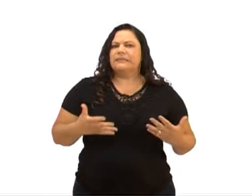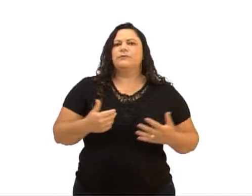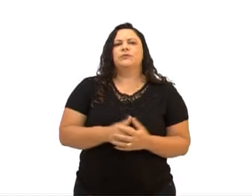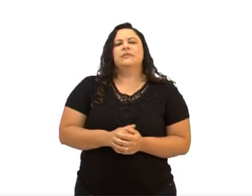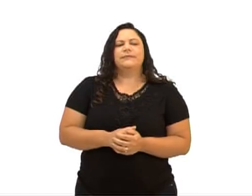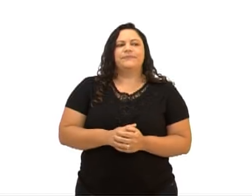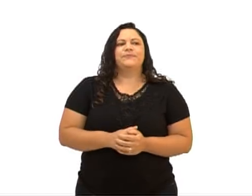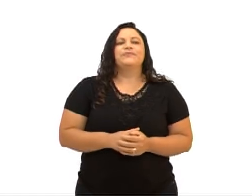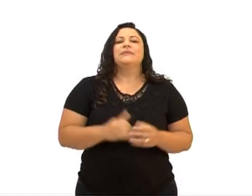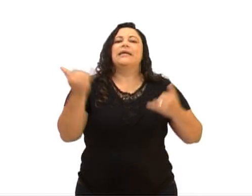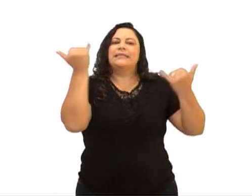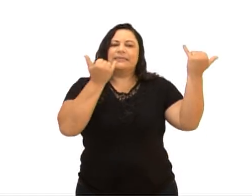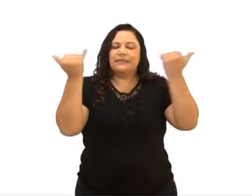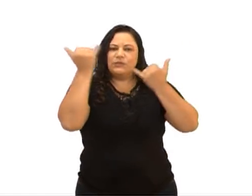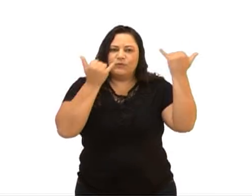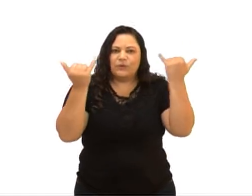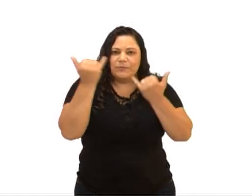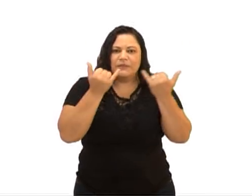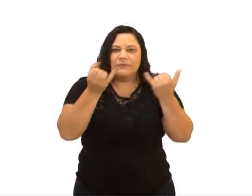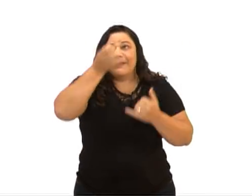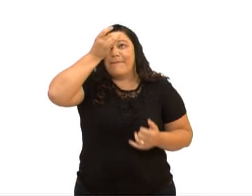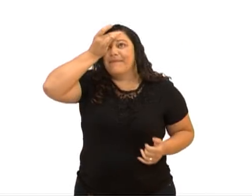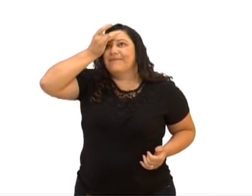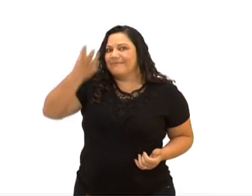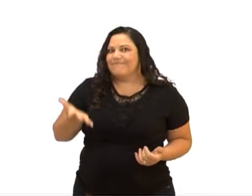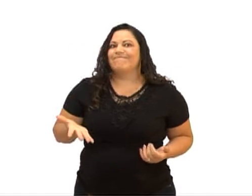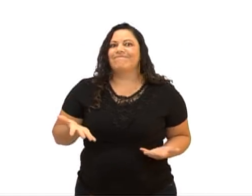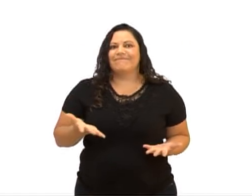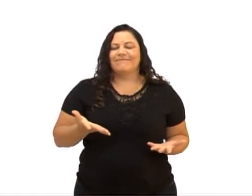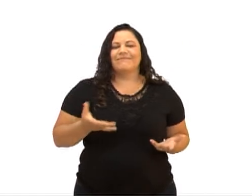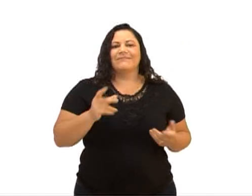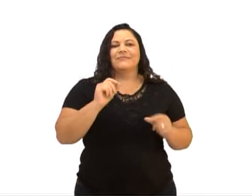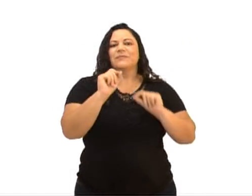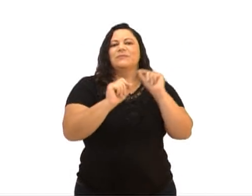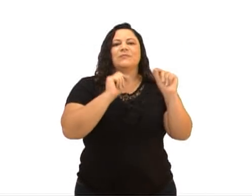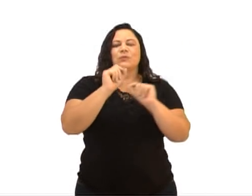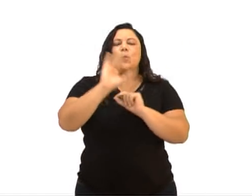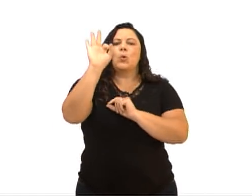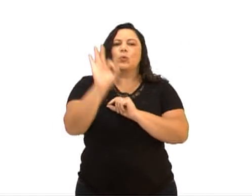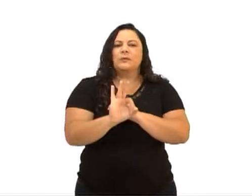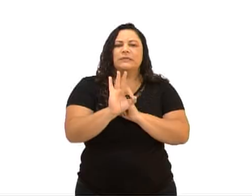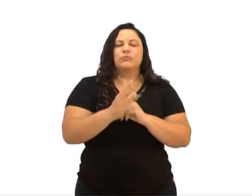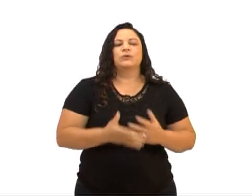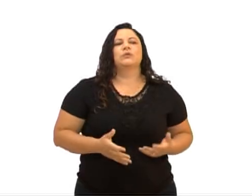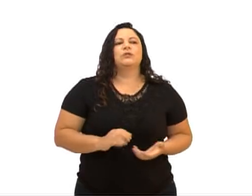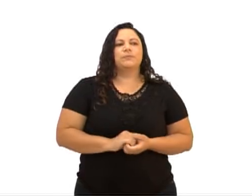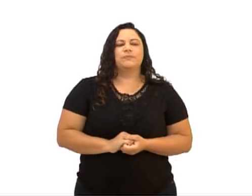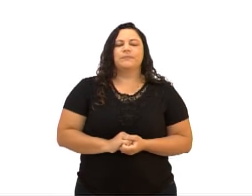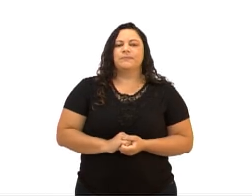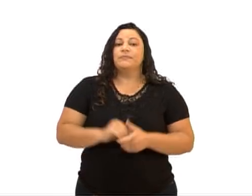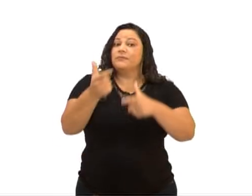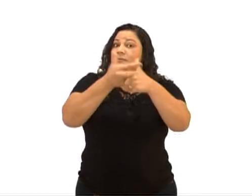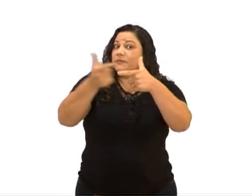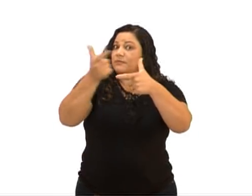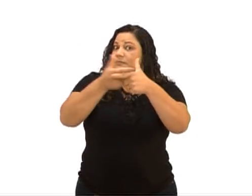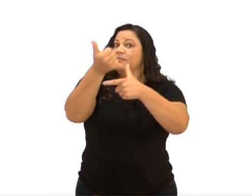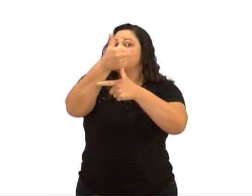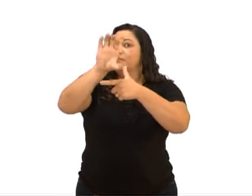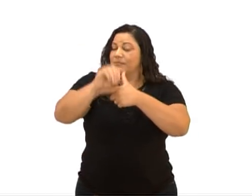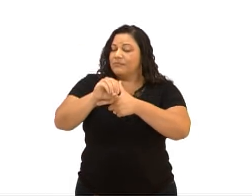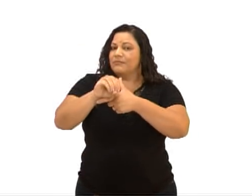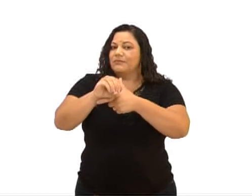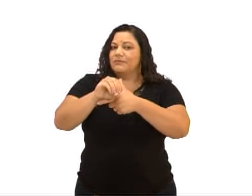para ficar mais fácil para vocês entenderem a qual parte que corresponde? A professora dividiu por 10, tanto